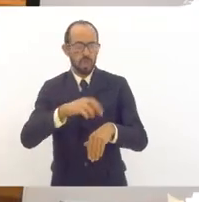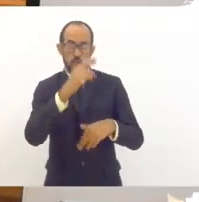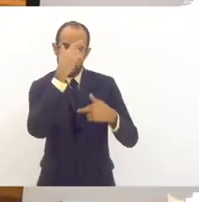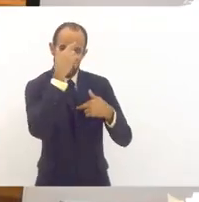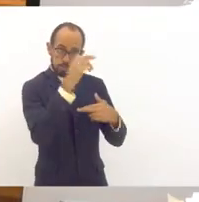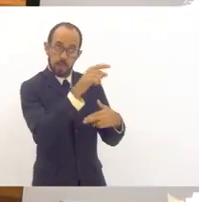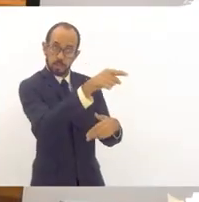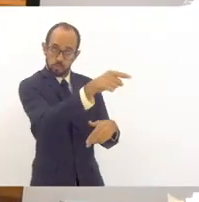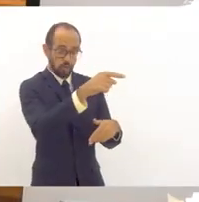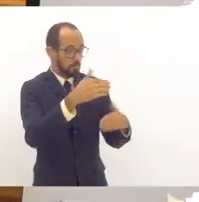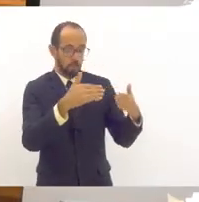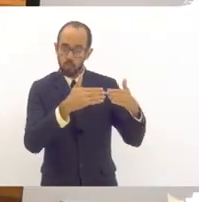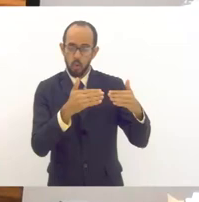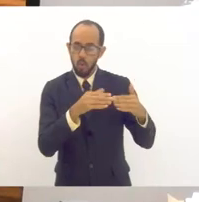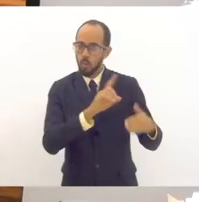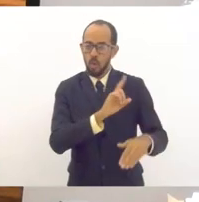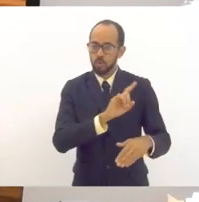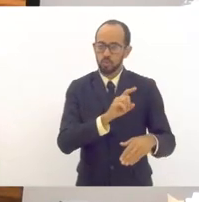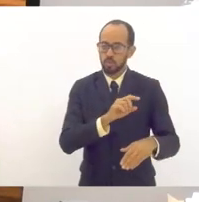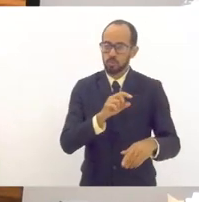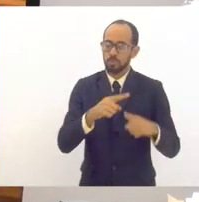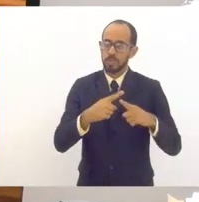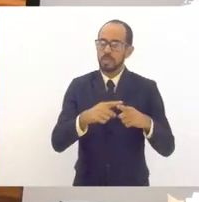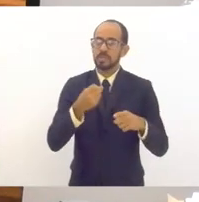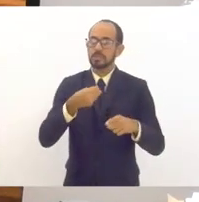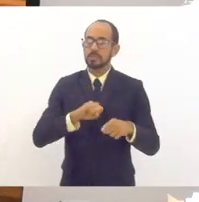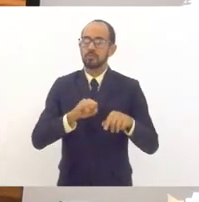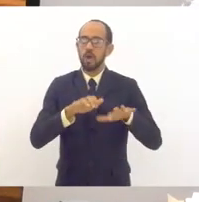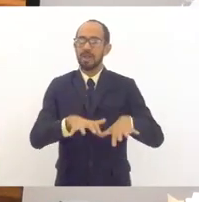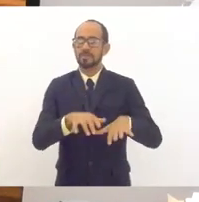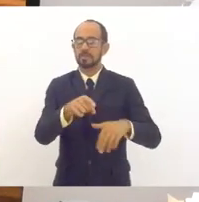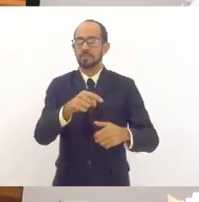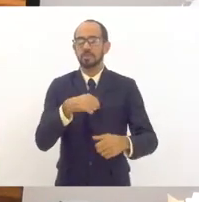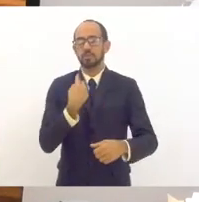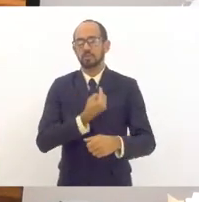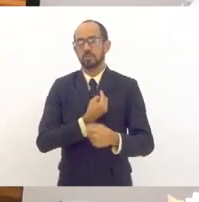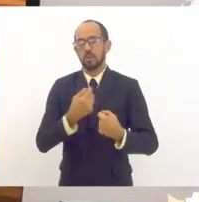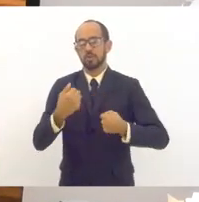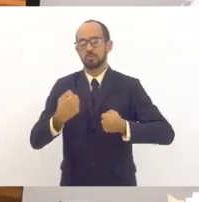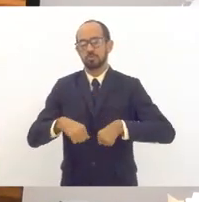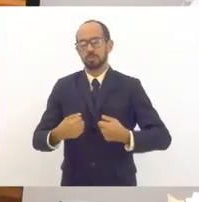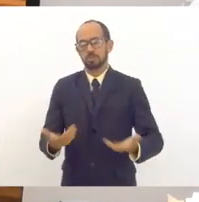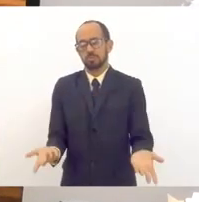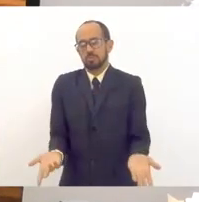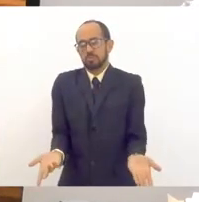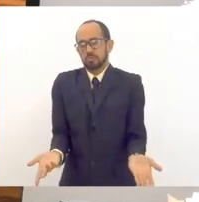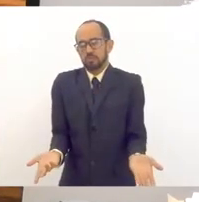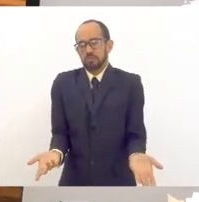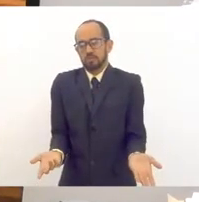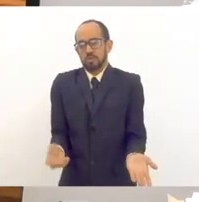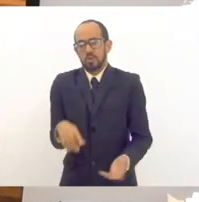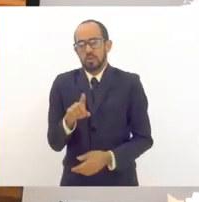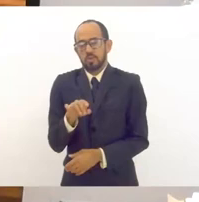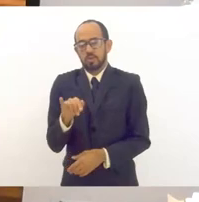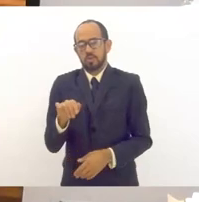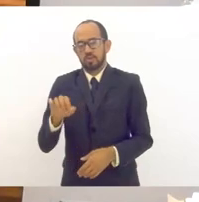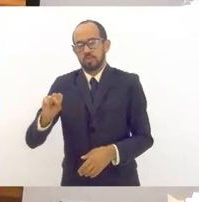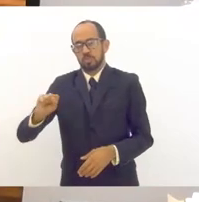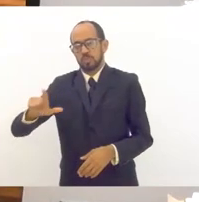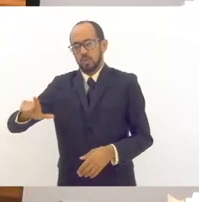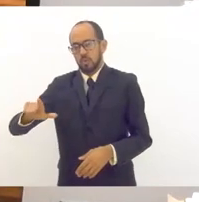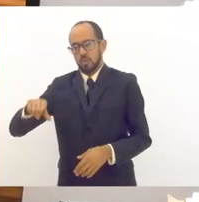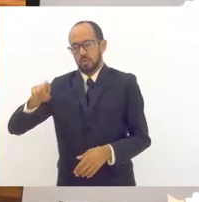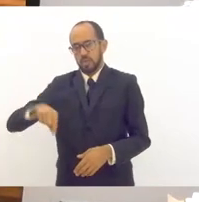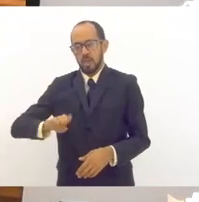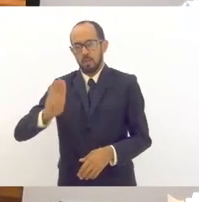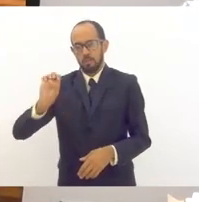mas não concordo porque se for assim nós temos que é o diesel então o diesel o diesel que é o